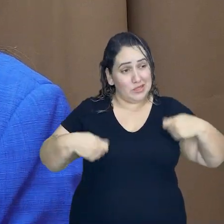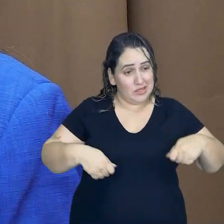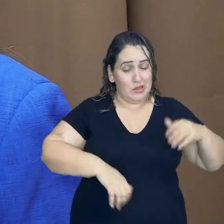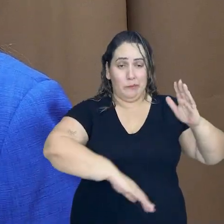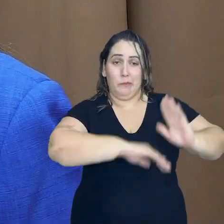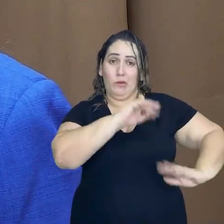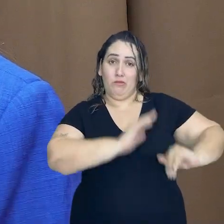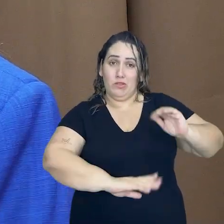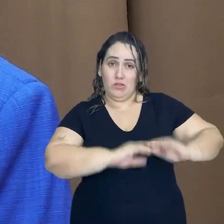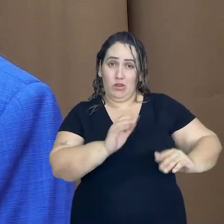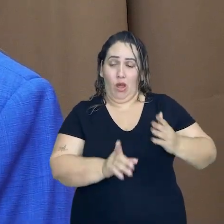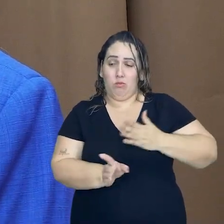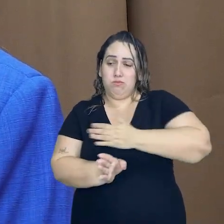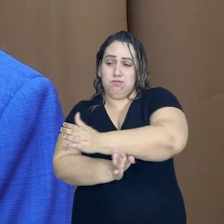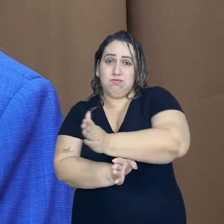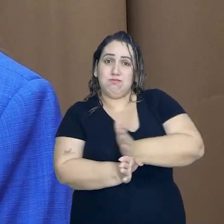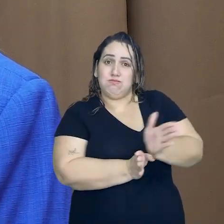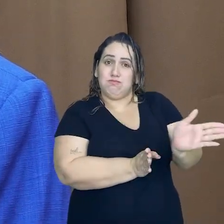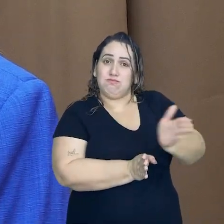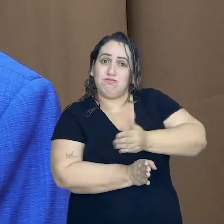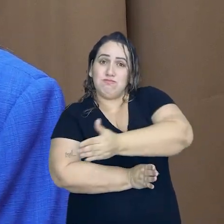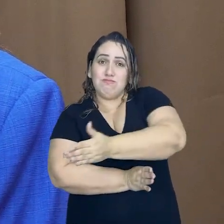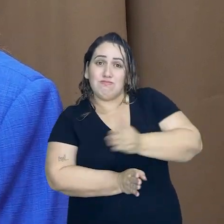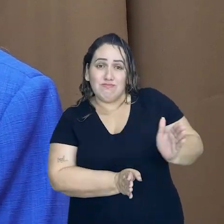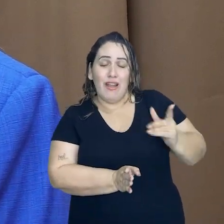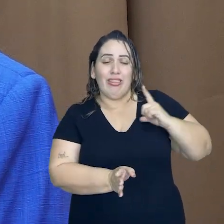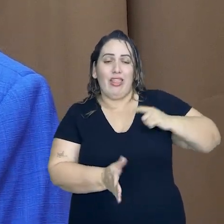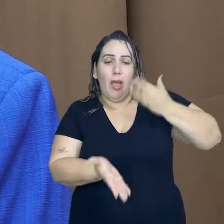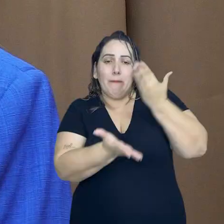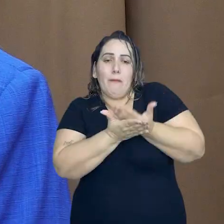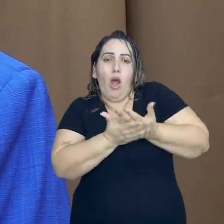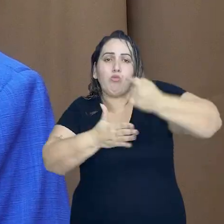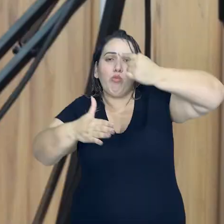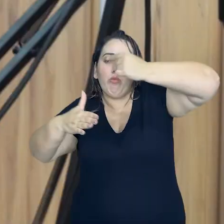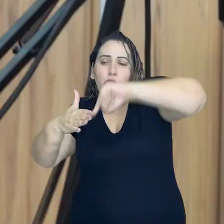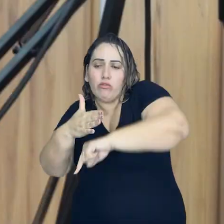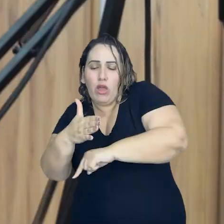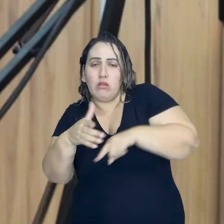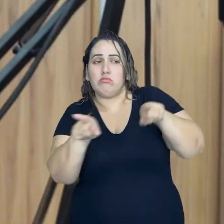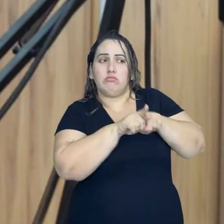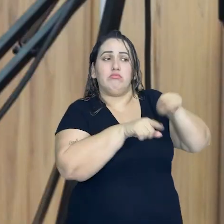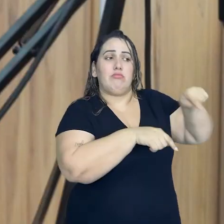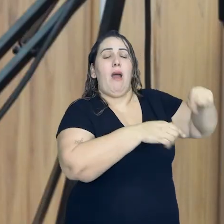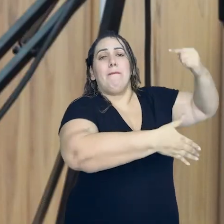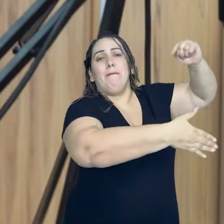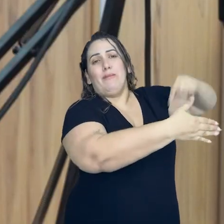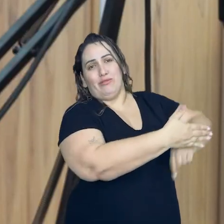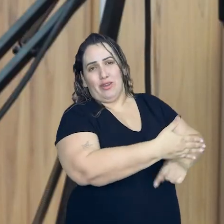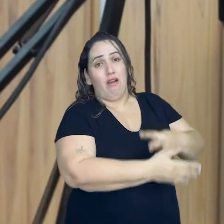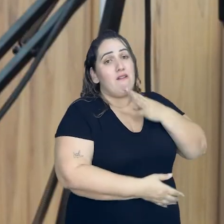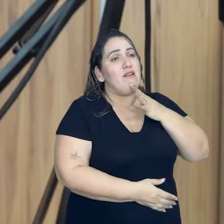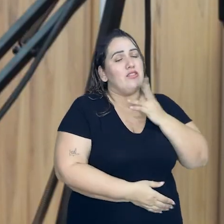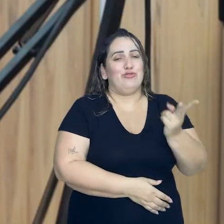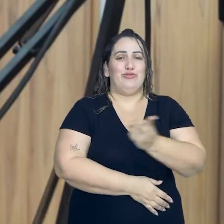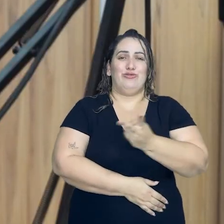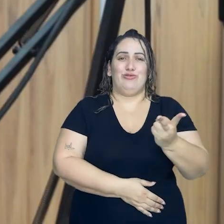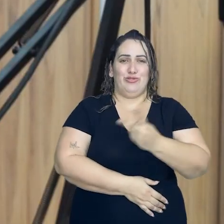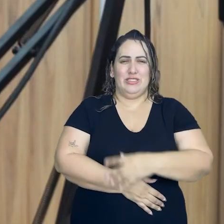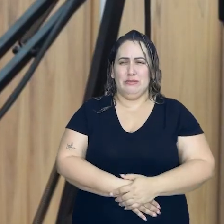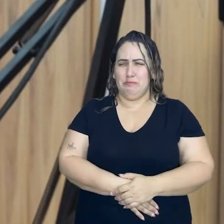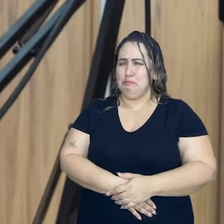que esse profissional se dedique, né, a um estudo mais aprofundado. E vocês têm observado